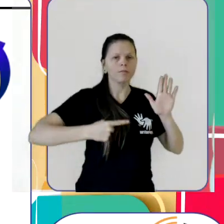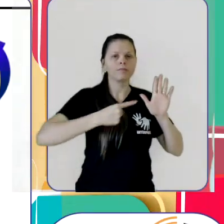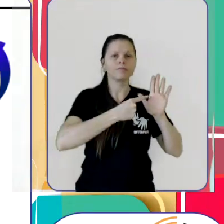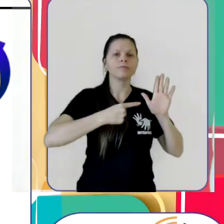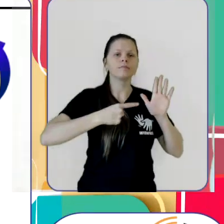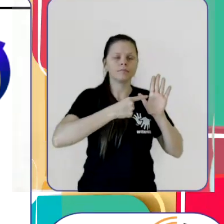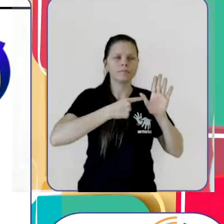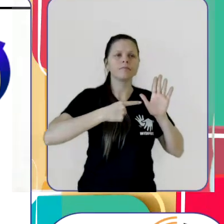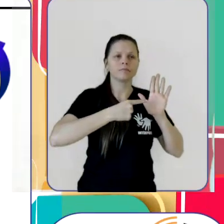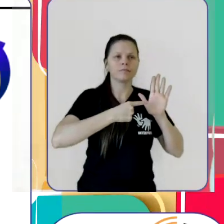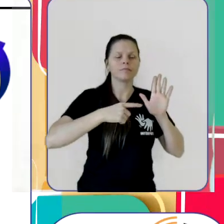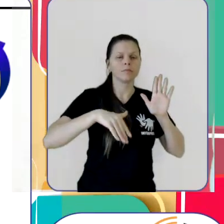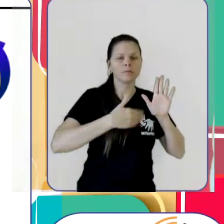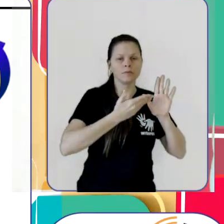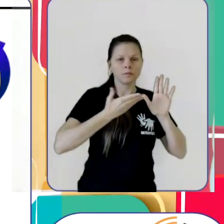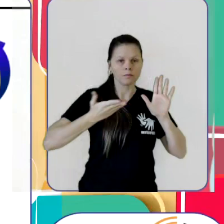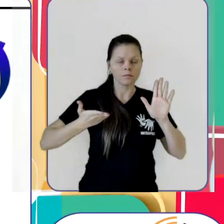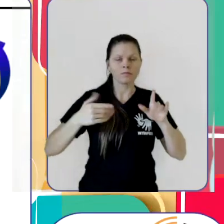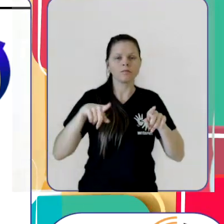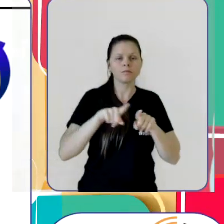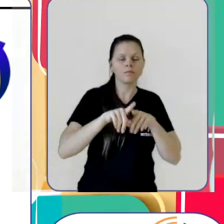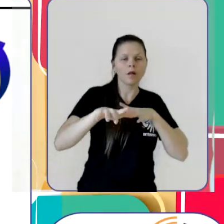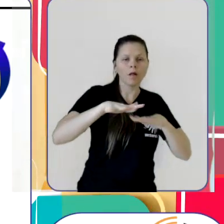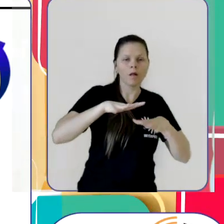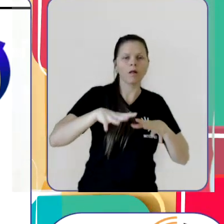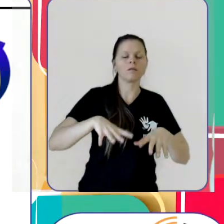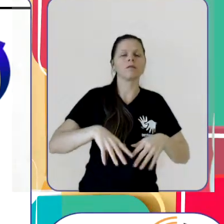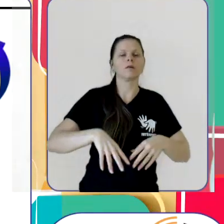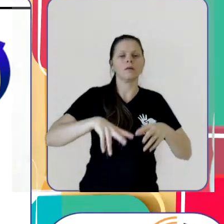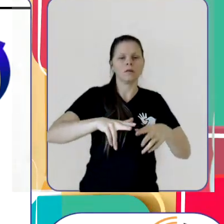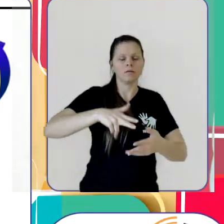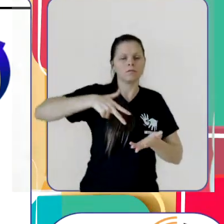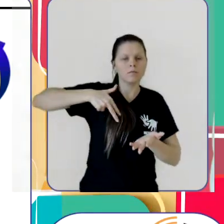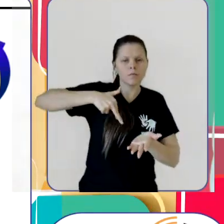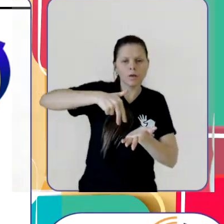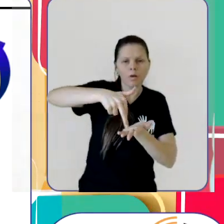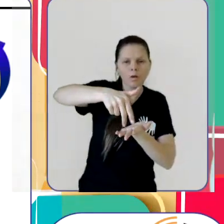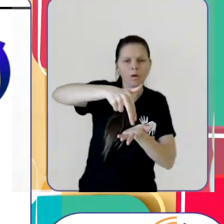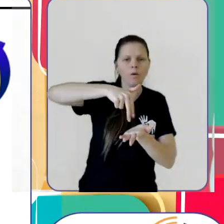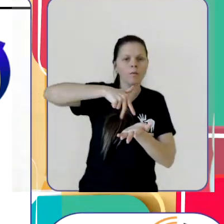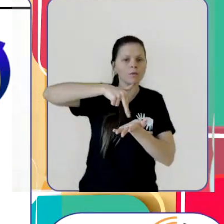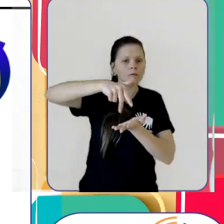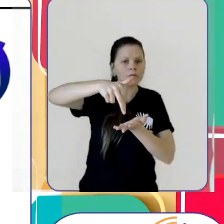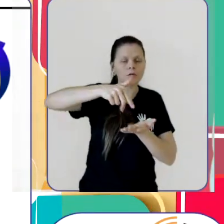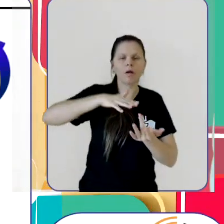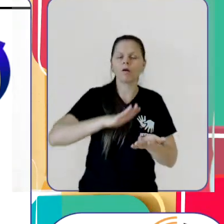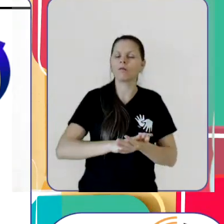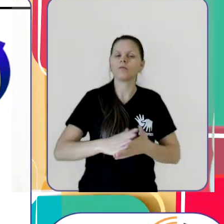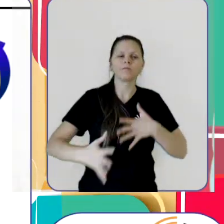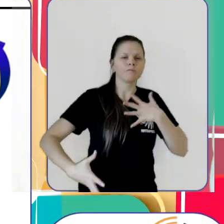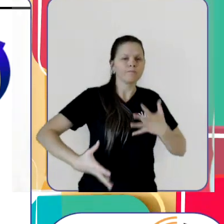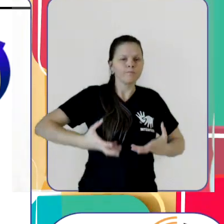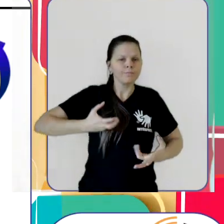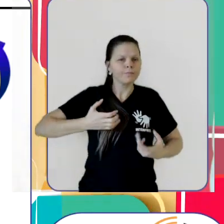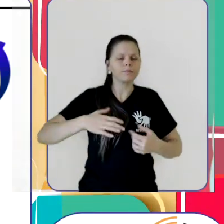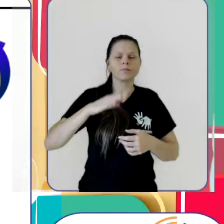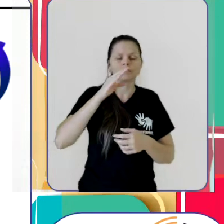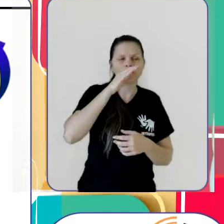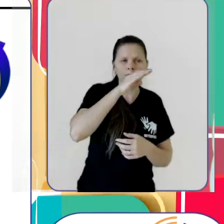de suas propriedades, desempenham funções de sustentação, locomoção, fornecimento de calor em